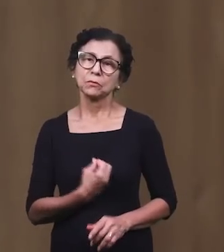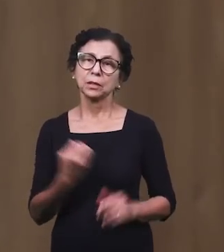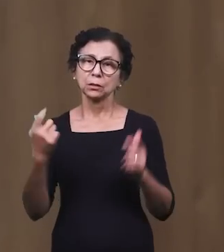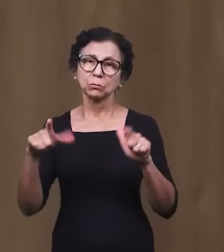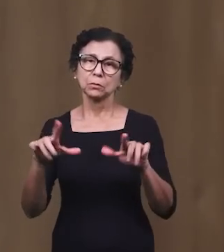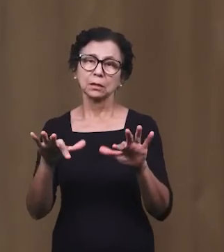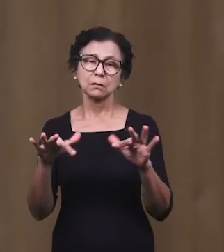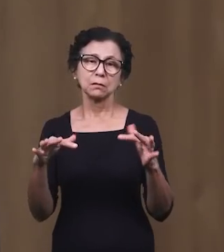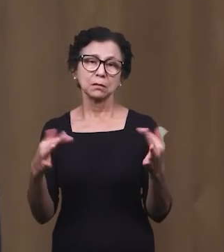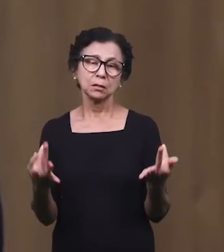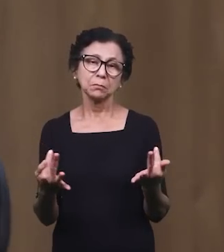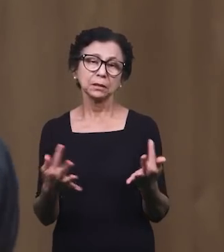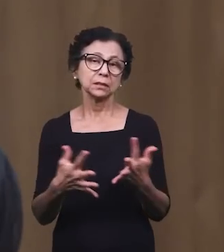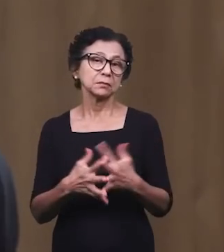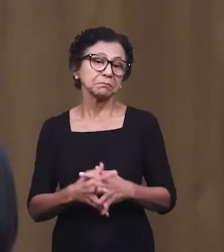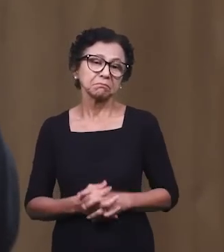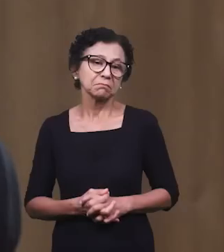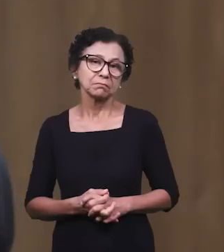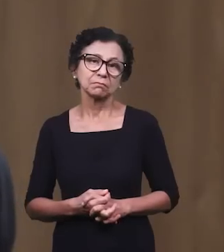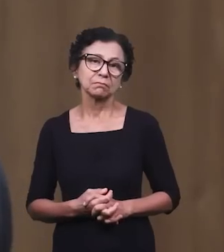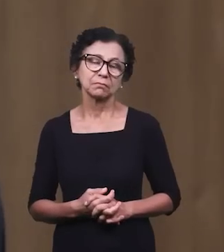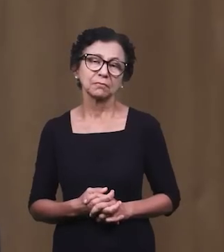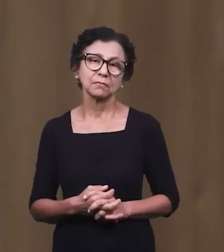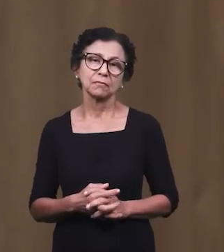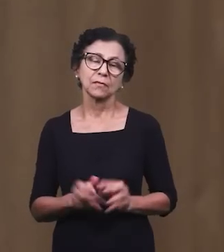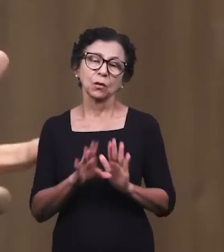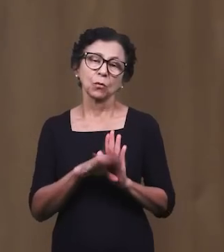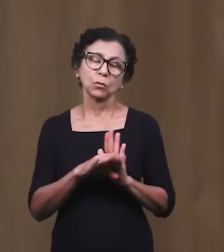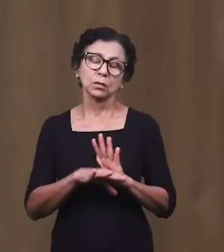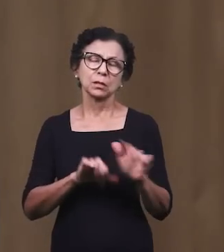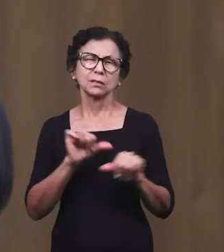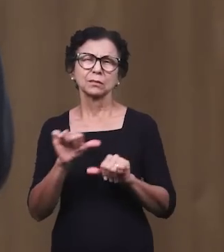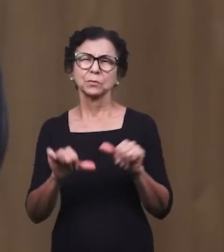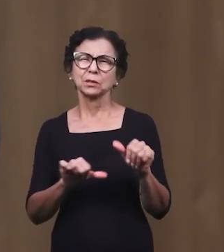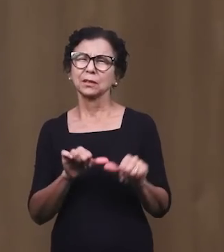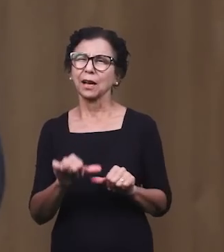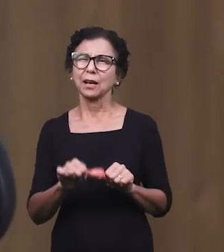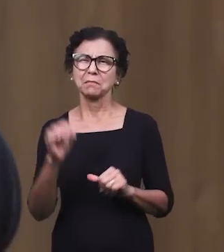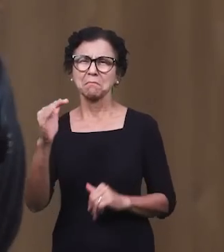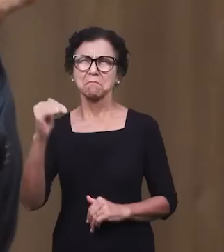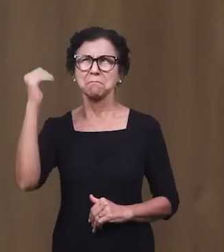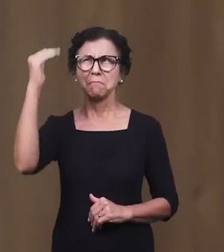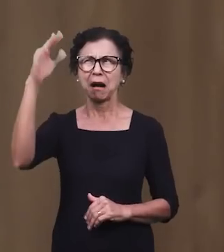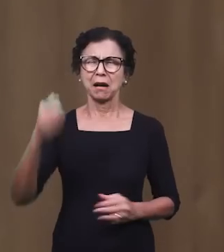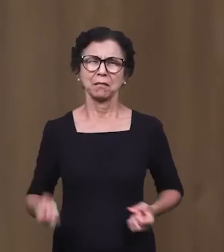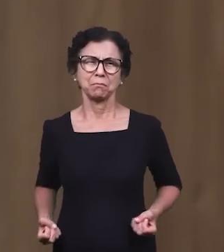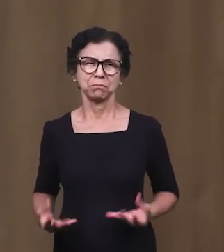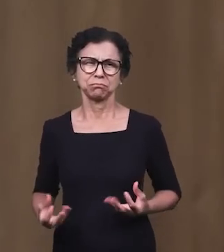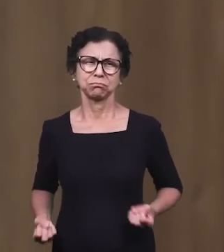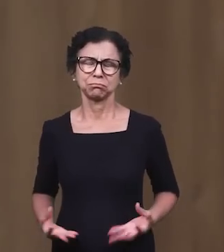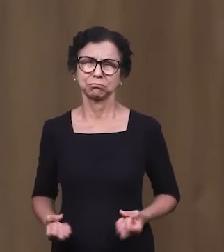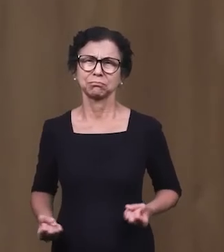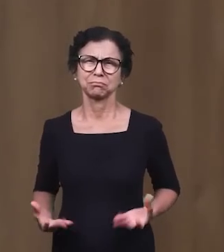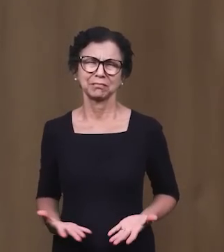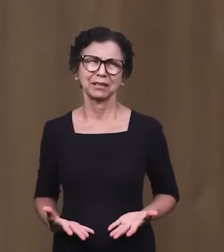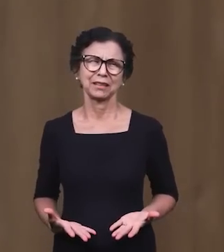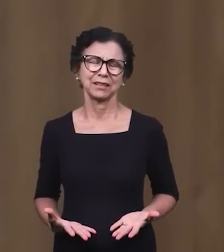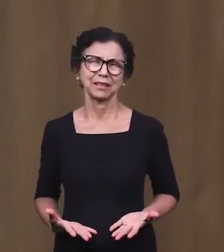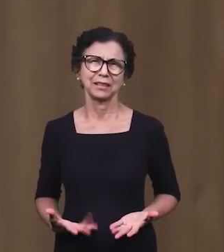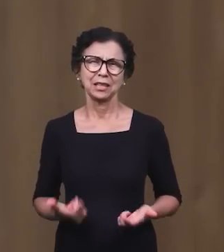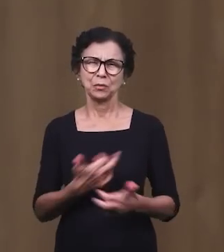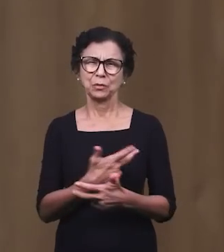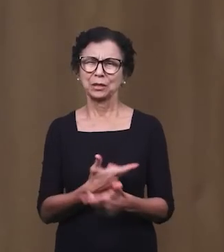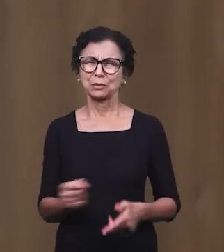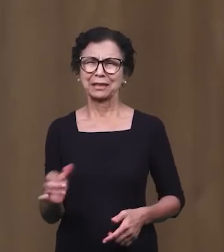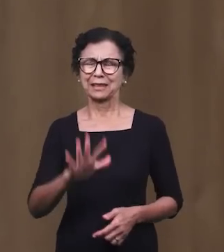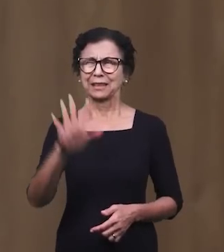normalmente. Simplesmente mudaram alguns conceitos e perceberam que havia algumas coisas que elas não precisavam tanto assim e que custavam